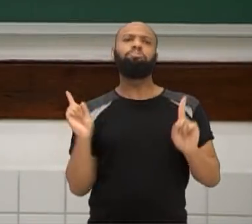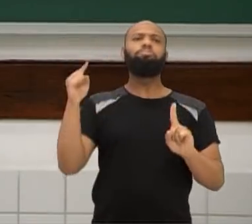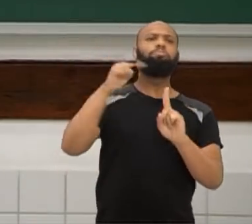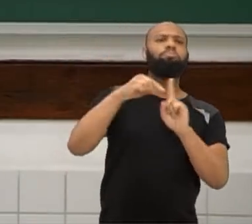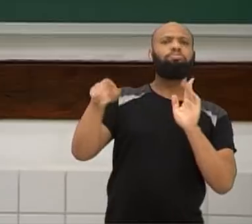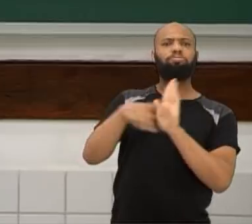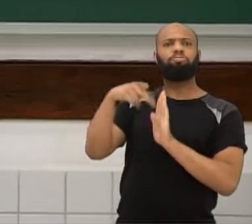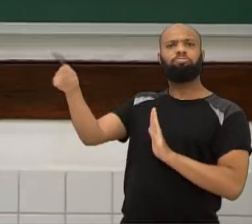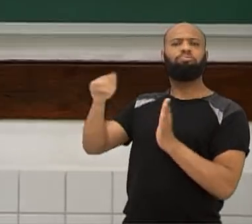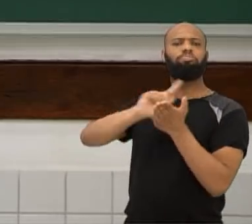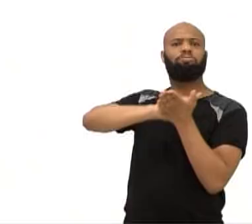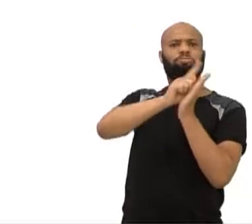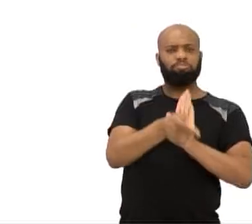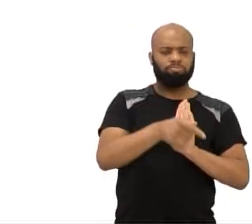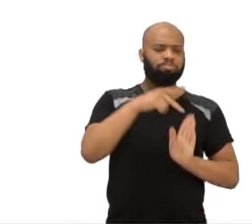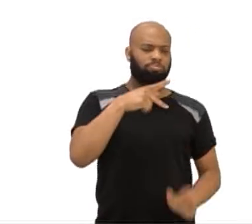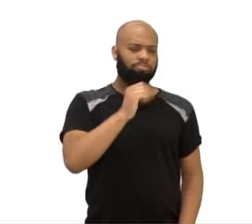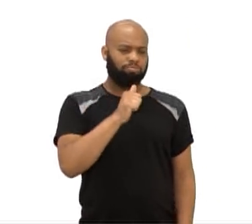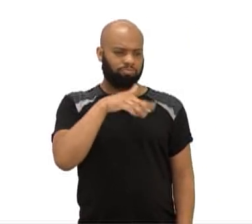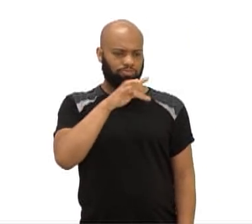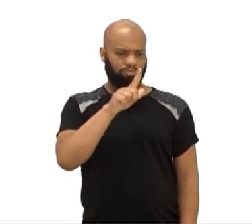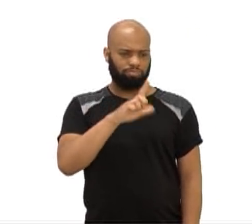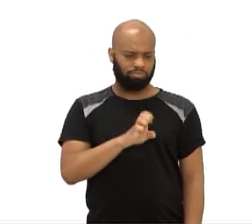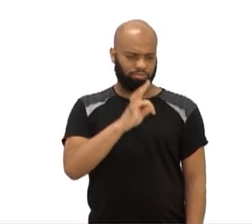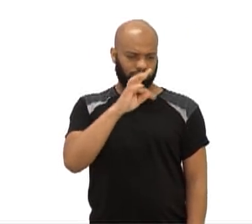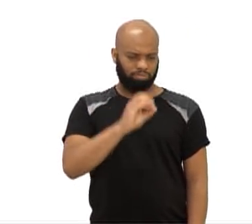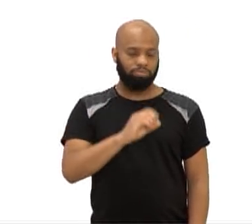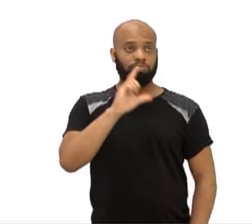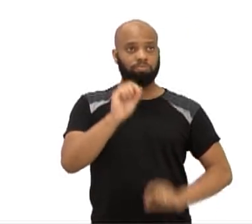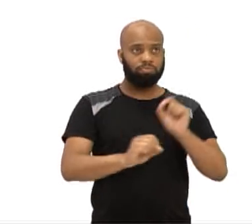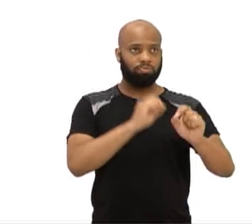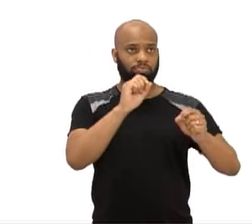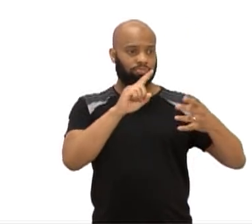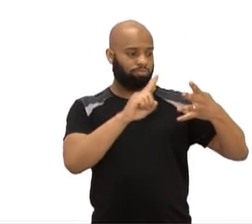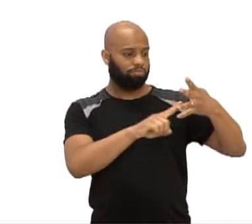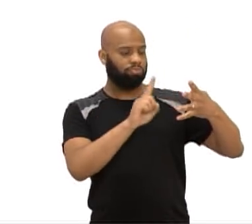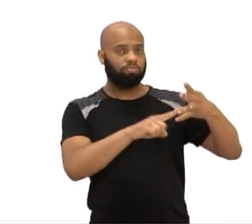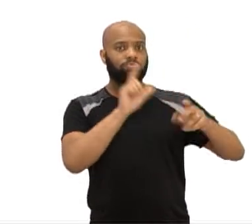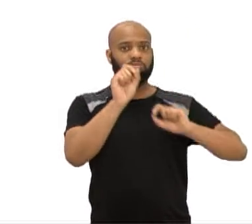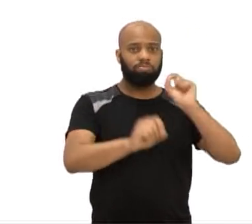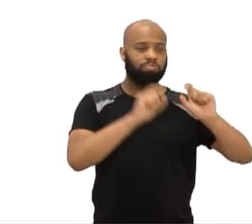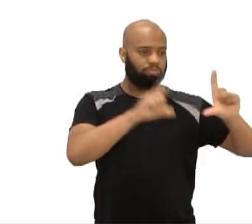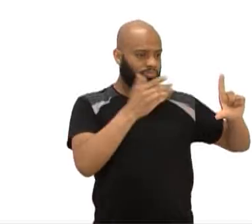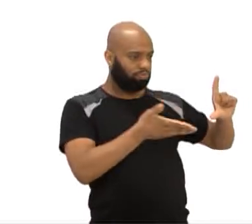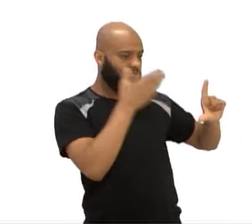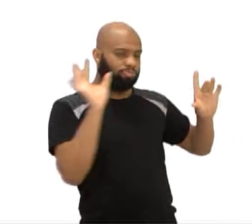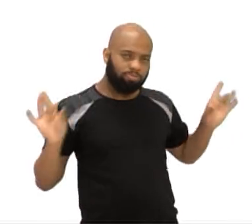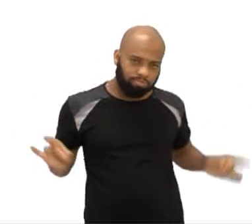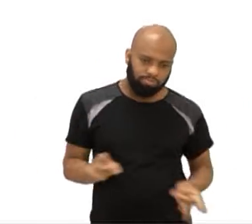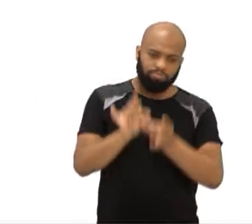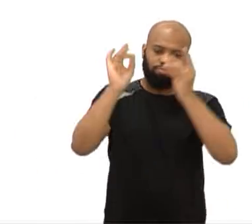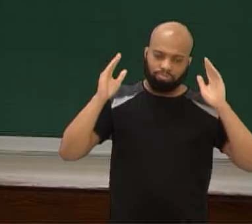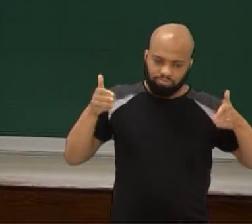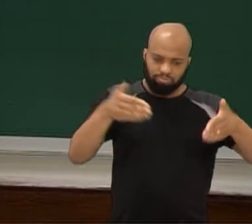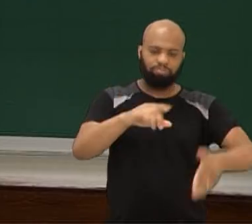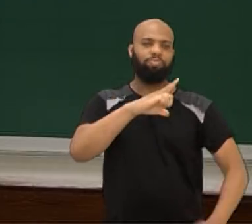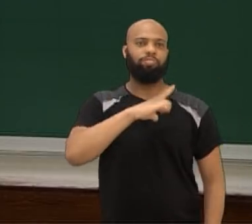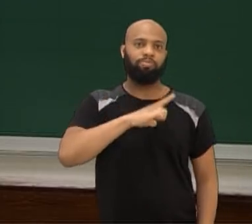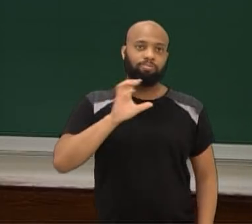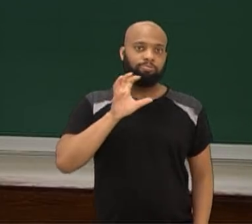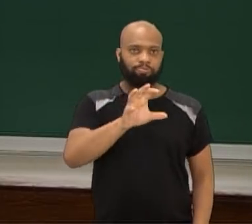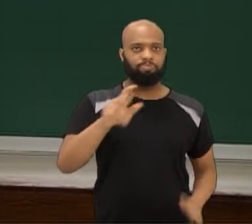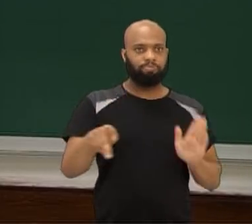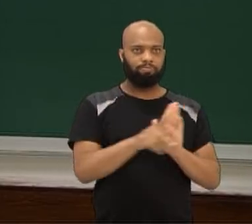ali do panfleto, o suporte que ele tem? Uma propaganda com objetivo específico. Então, esse